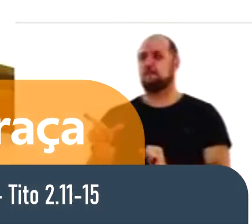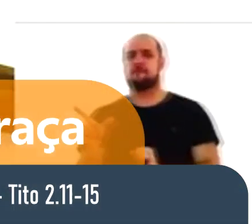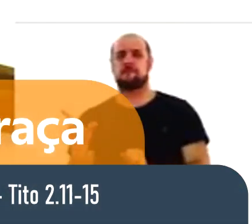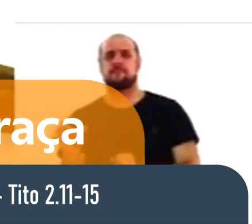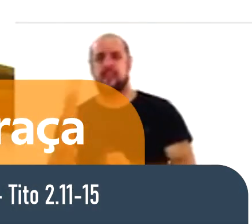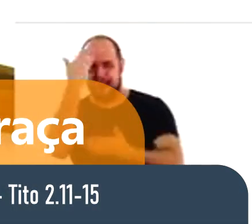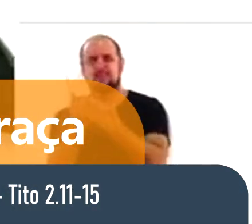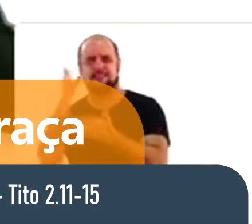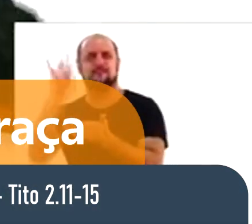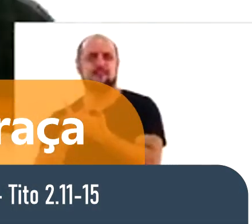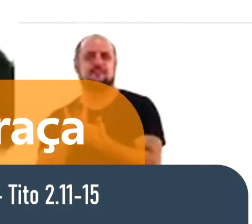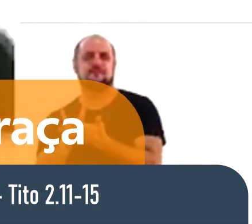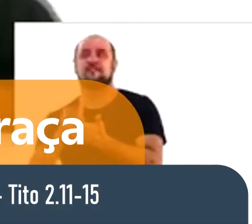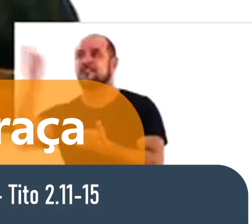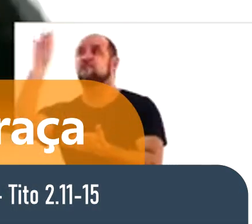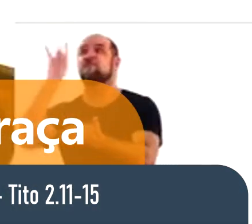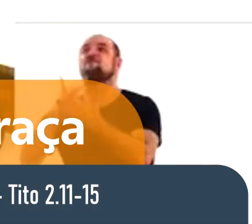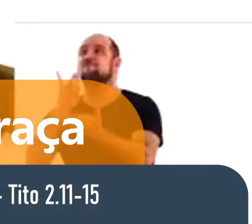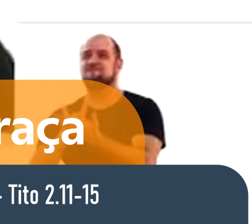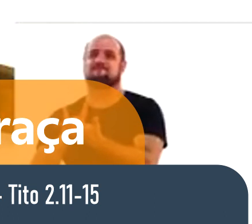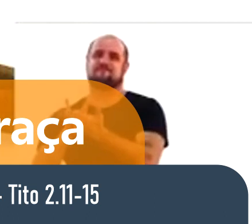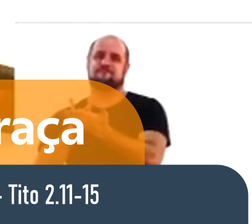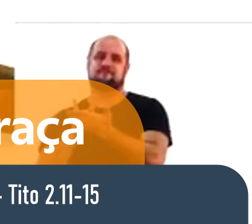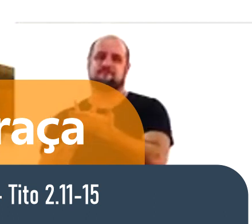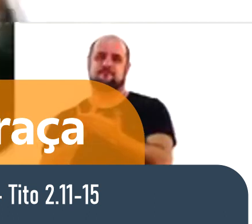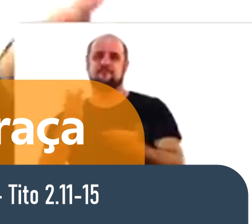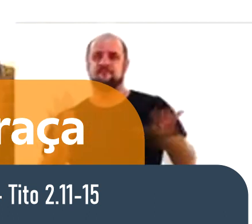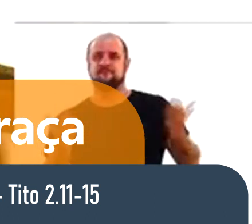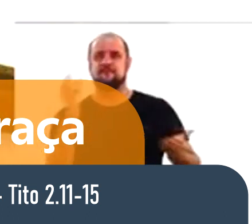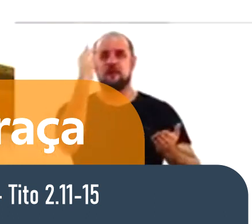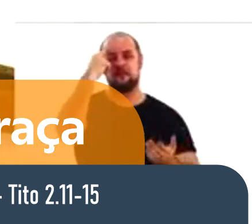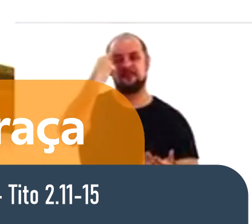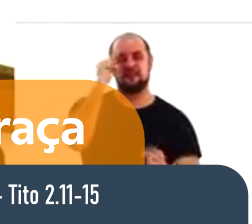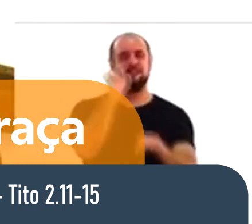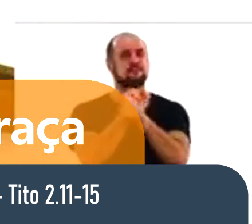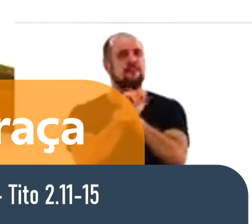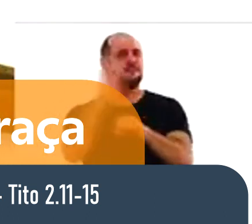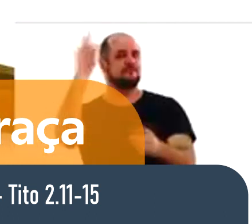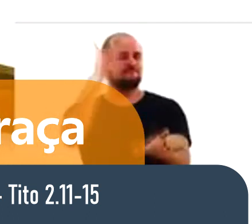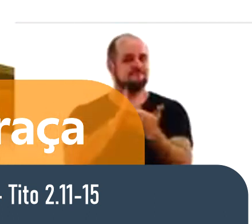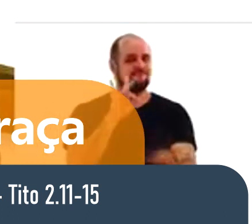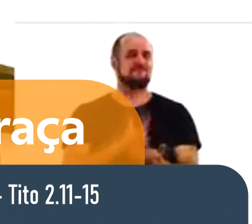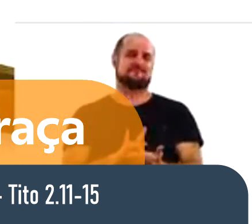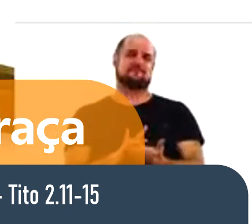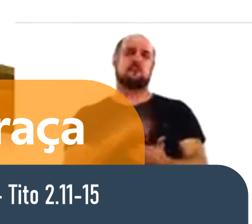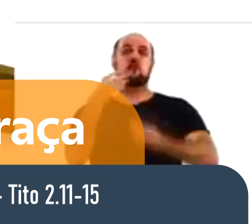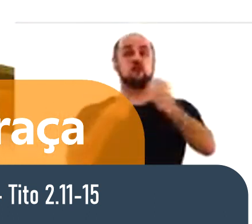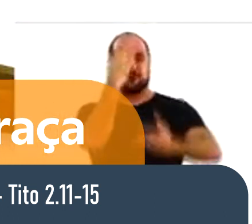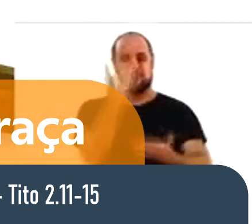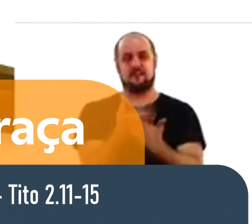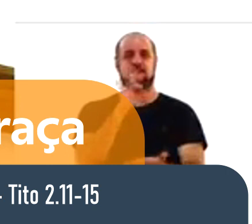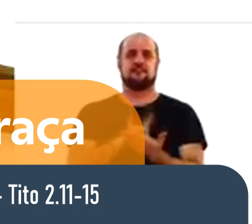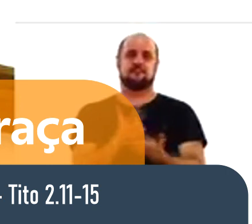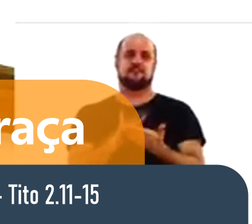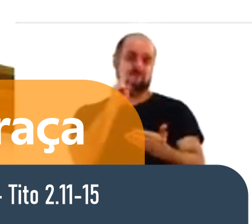que é, pensando então em Deus, a esperança em Deus como um fato real? Usando novamente a ferramenta, a Bíblia, explicando a Bíblia,